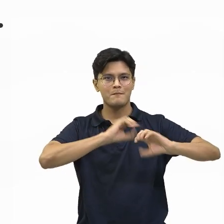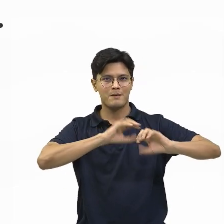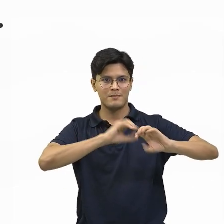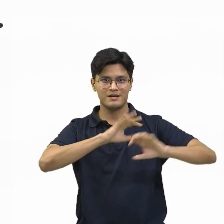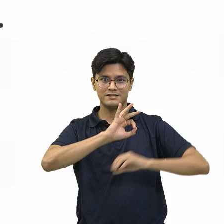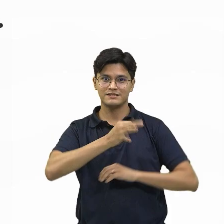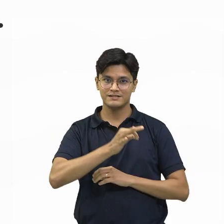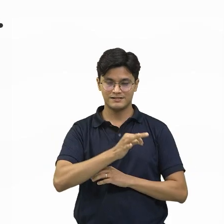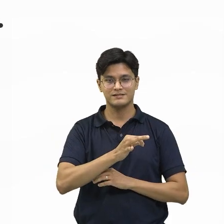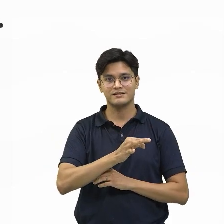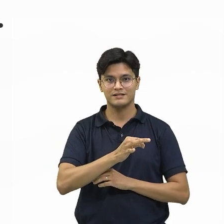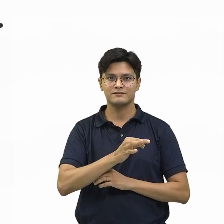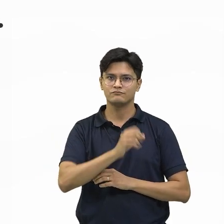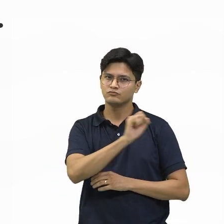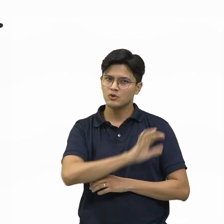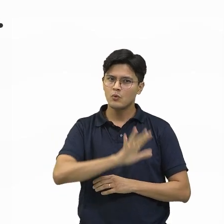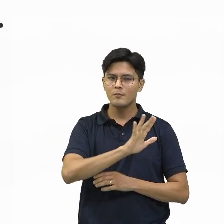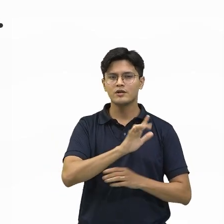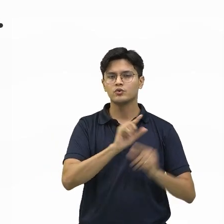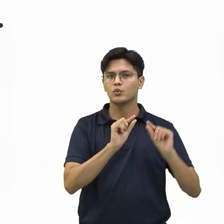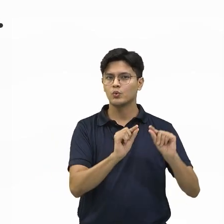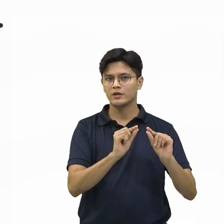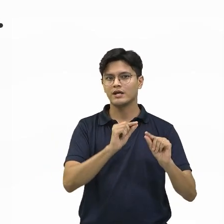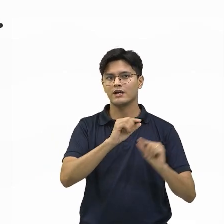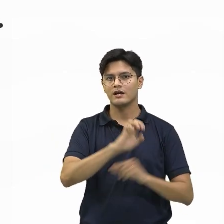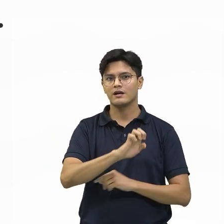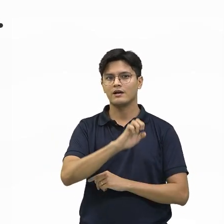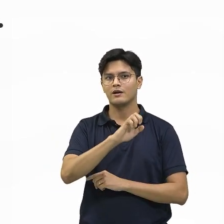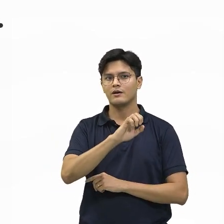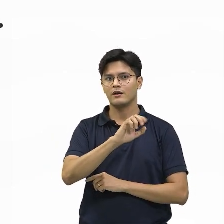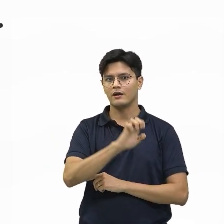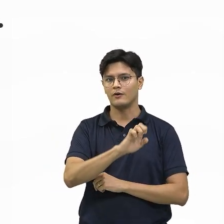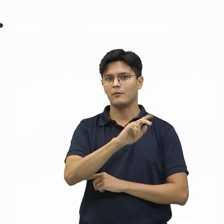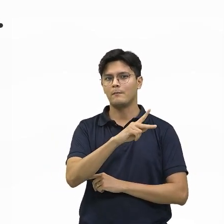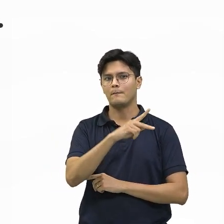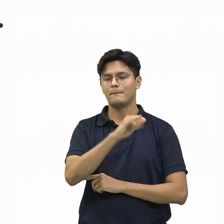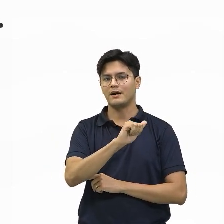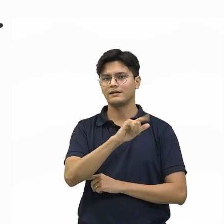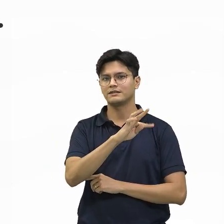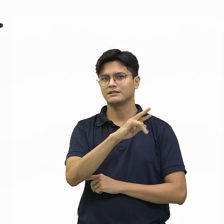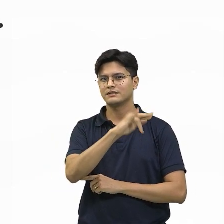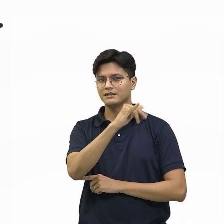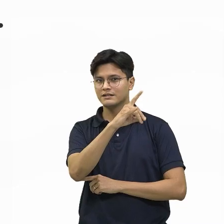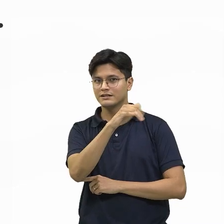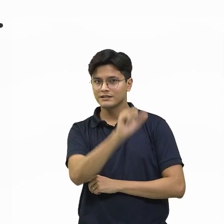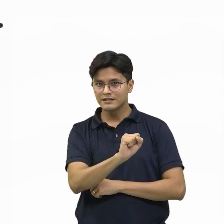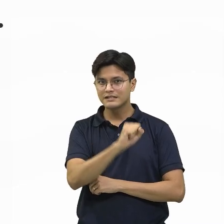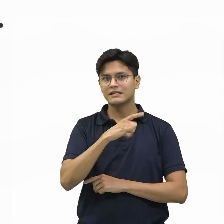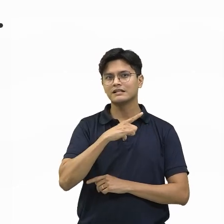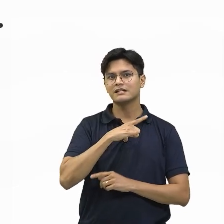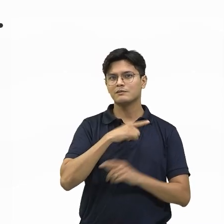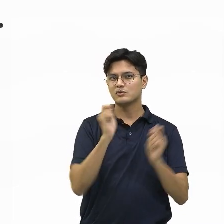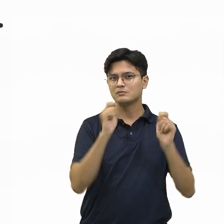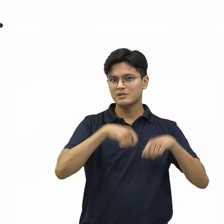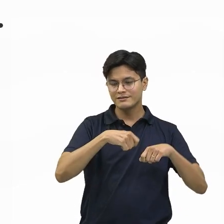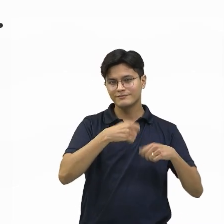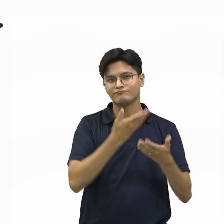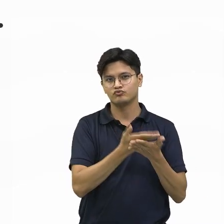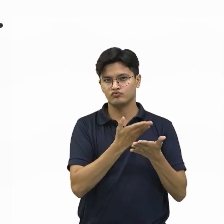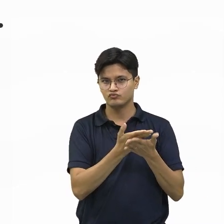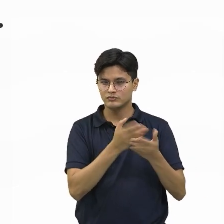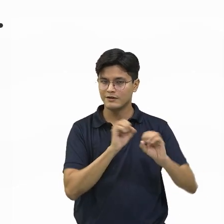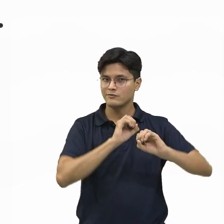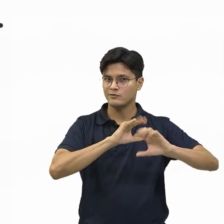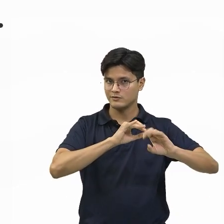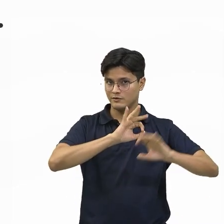ateniense, de um modo geral, os eupátridas, que tinham acesso à educação. E as